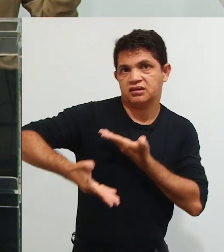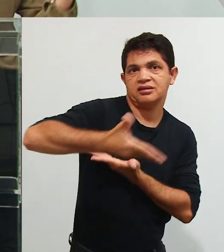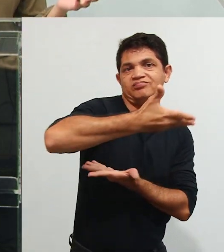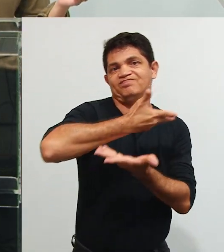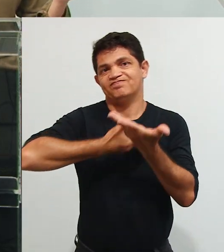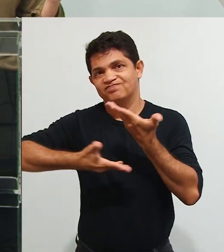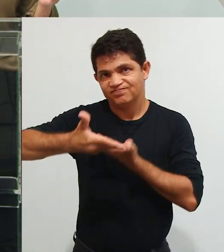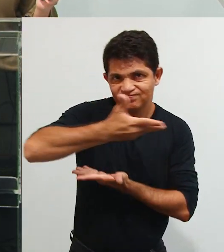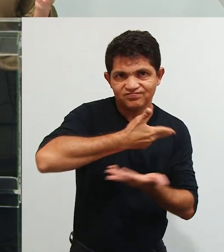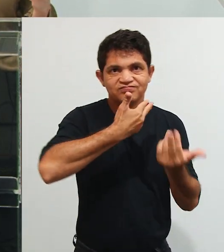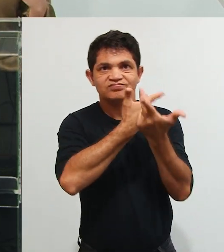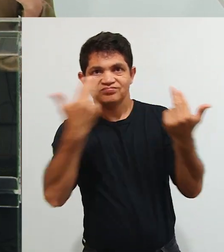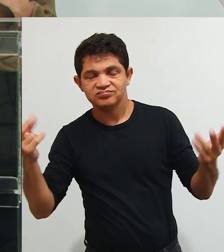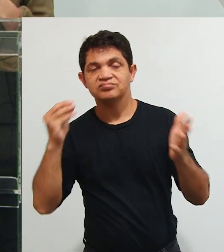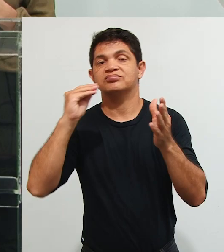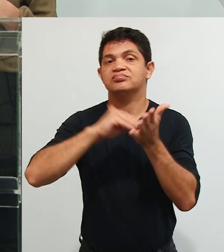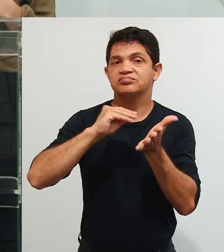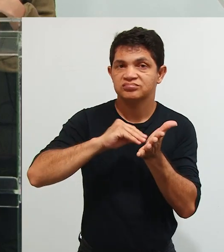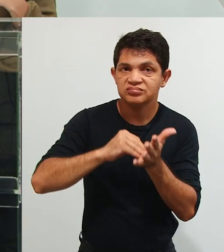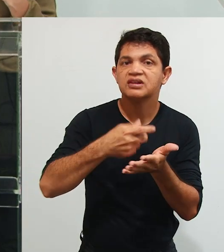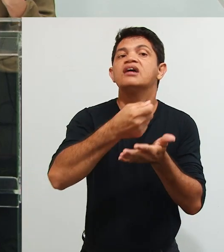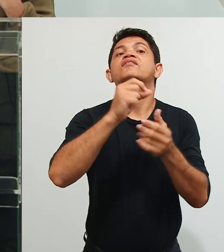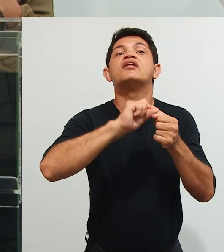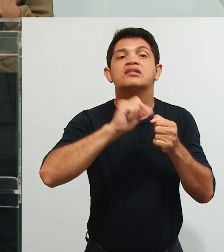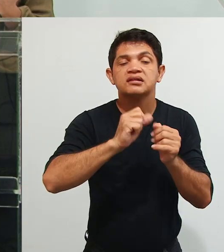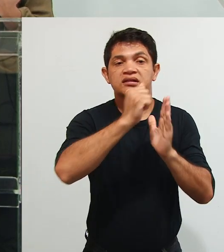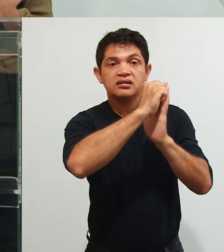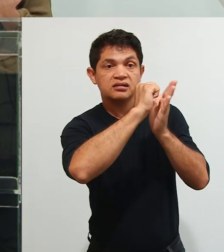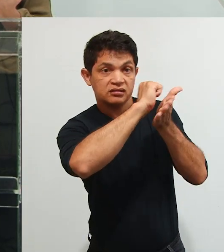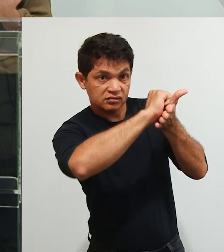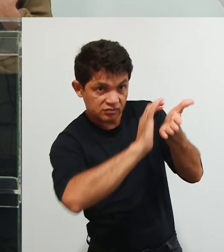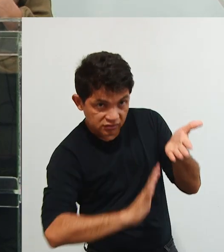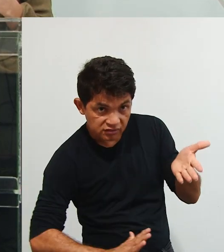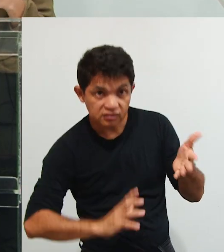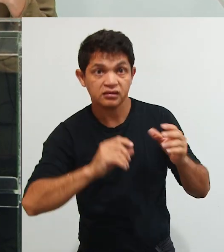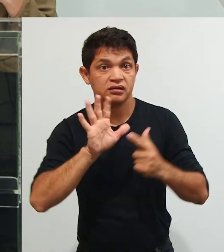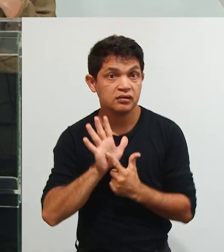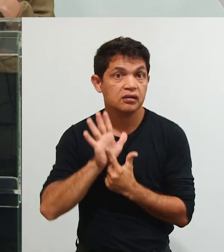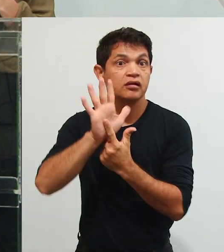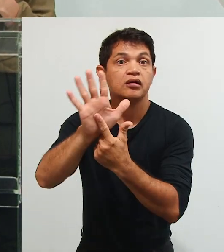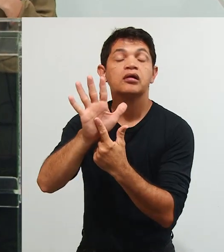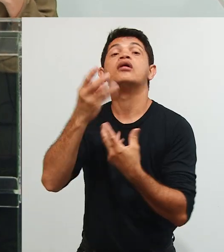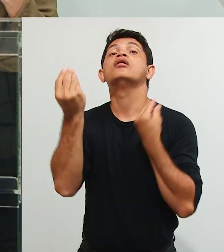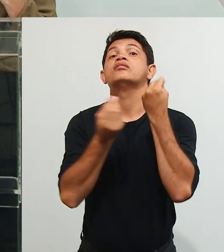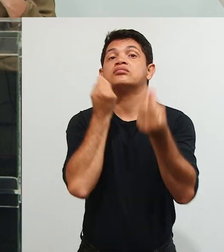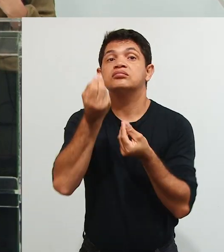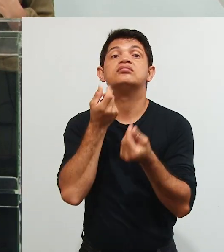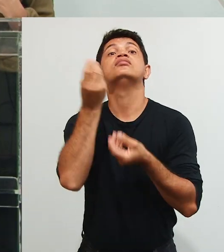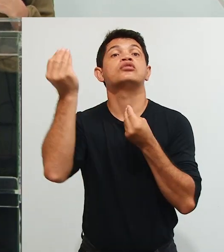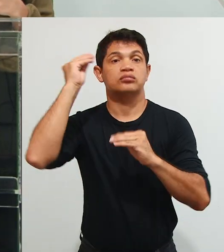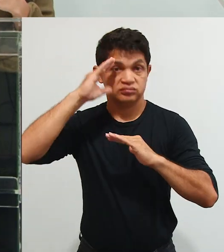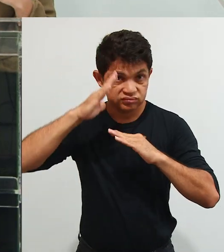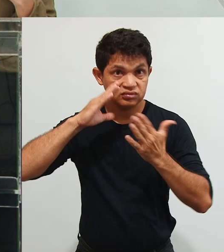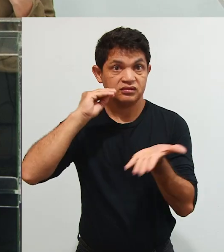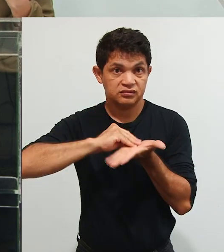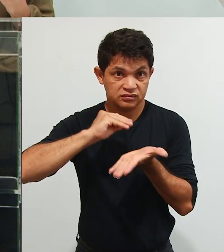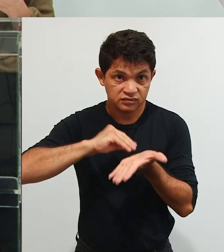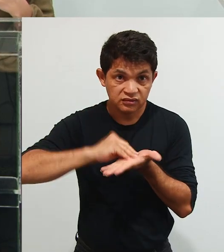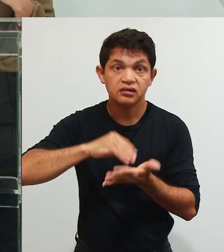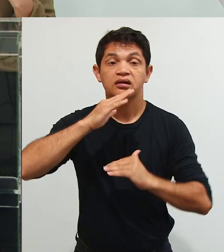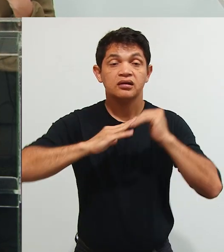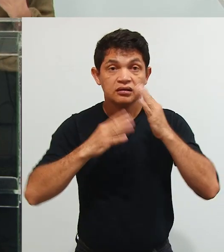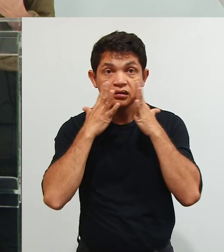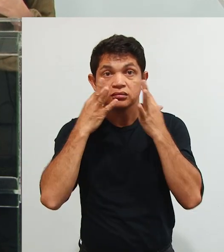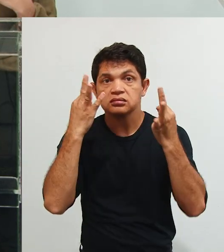estar, o que deveria estar fazendo. Então, oferecer presença é oferecer de fato a